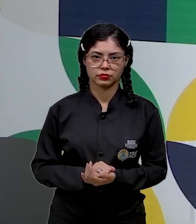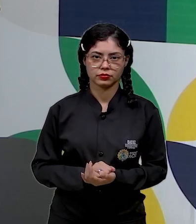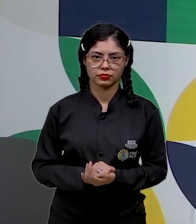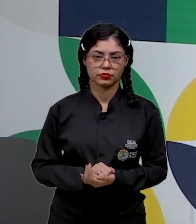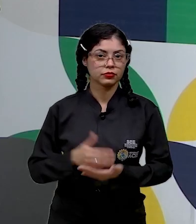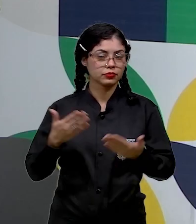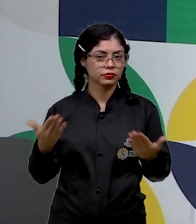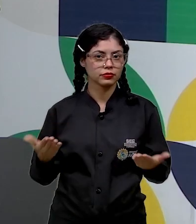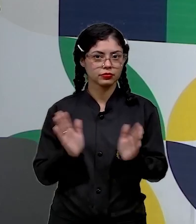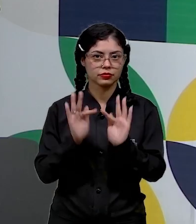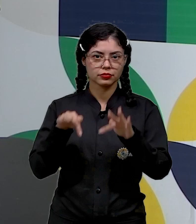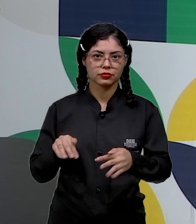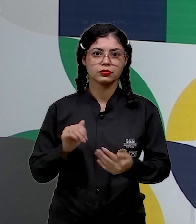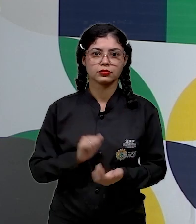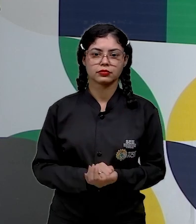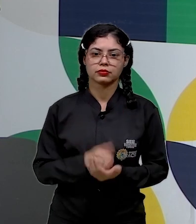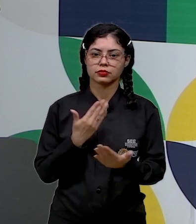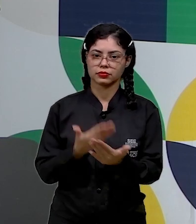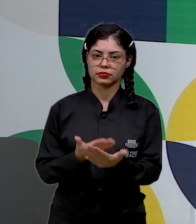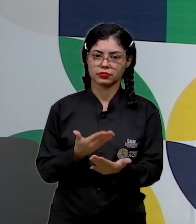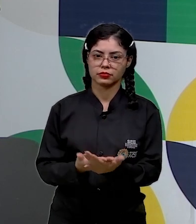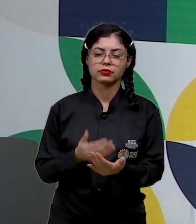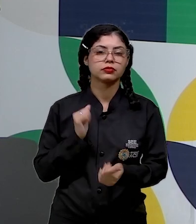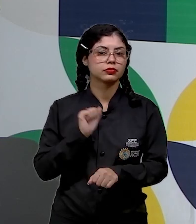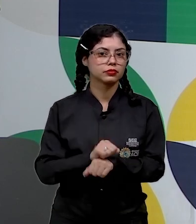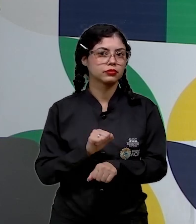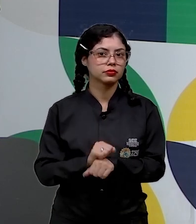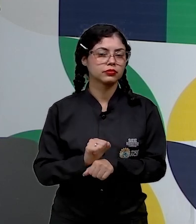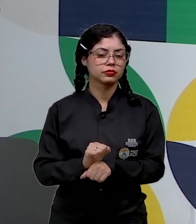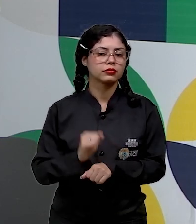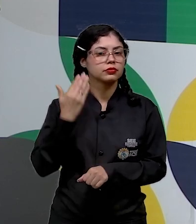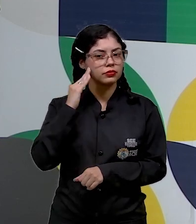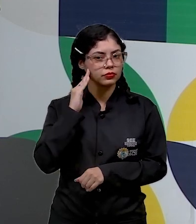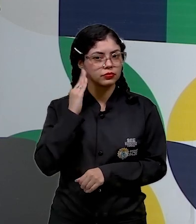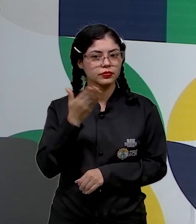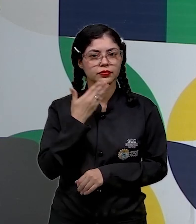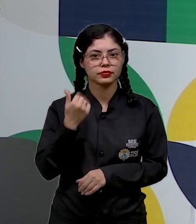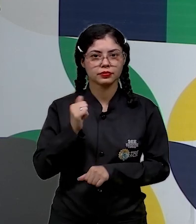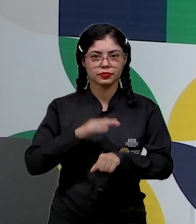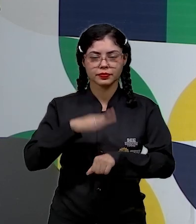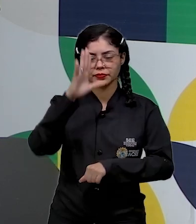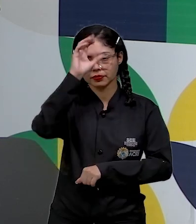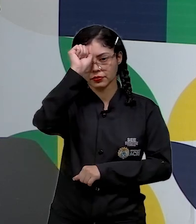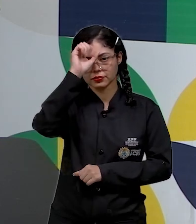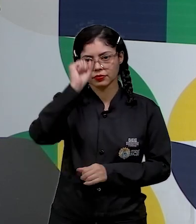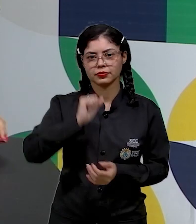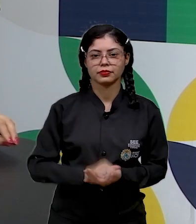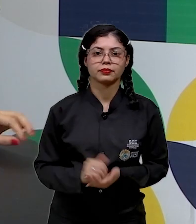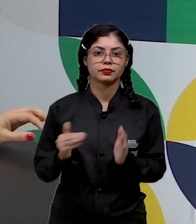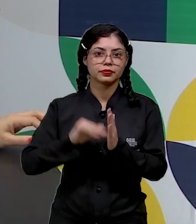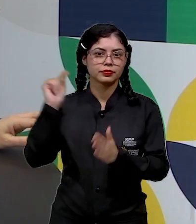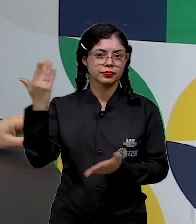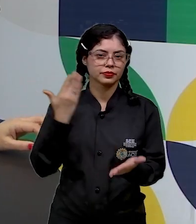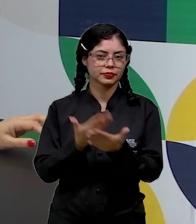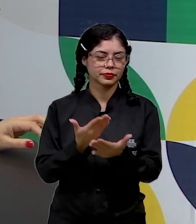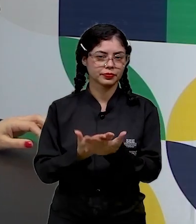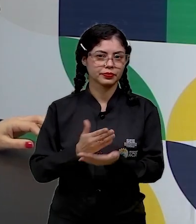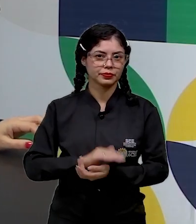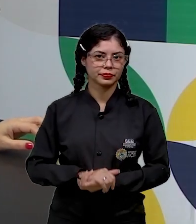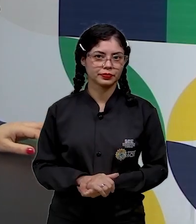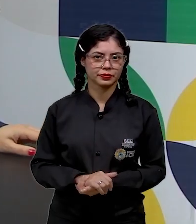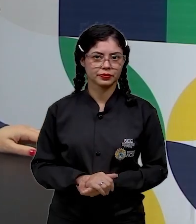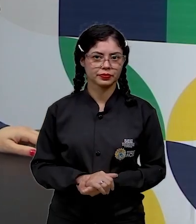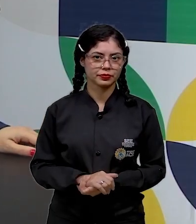Então, terminamos aqui a nossa aula. Espero que vocês tenham aprendido um pouco mais aí e até a próxima aula.